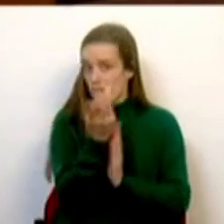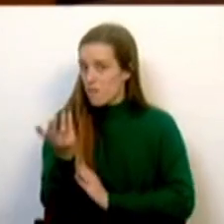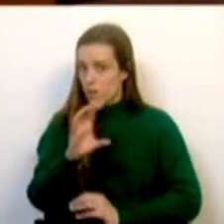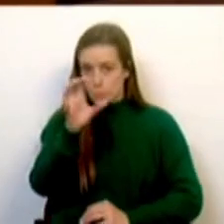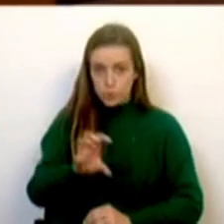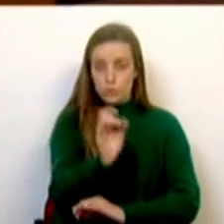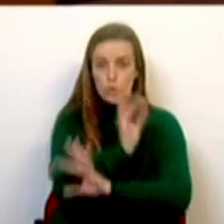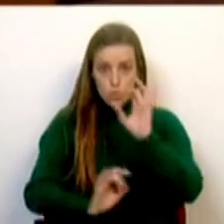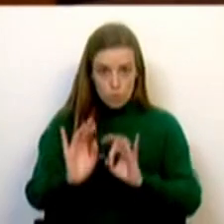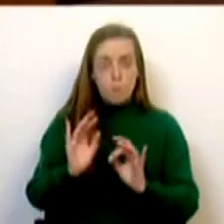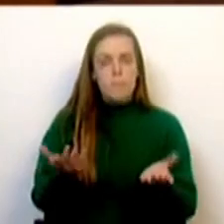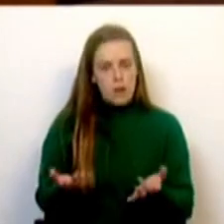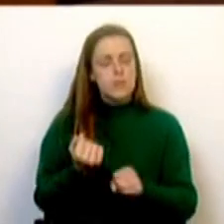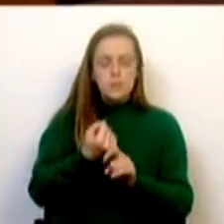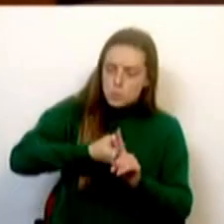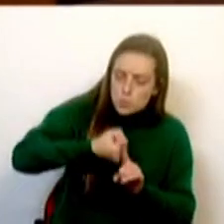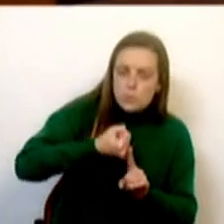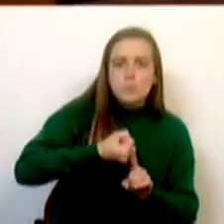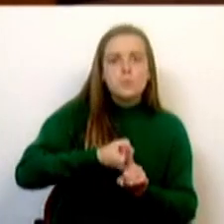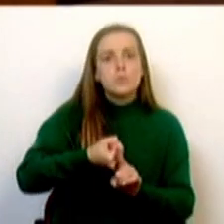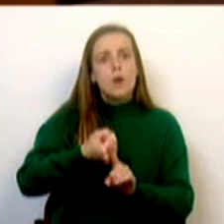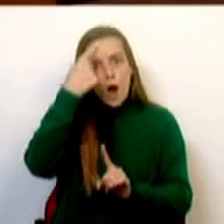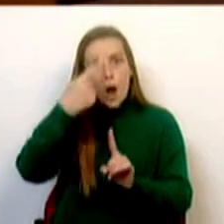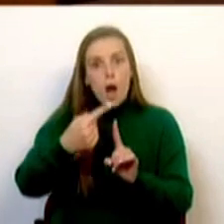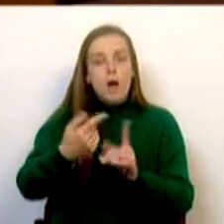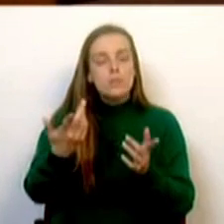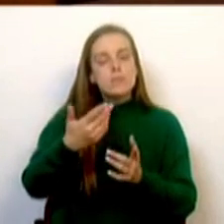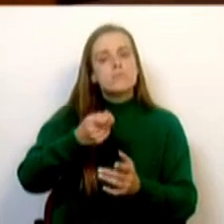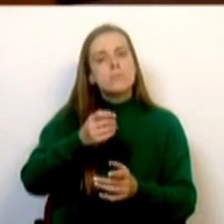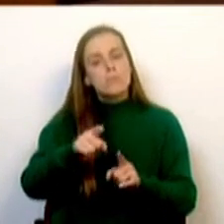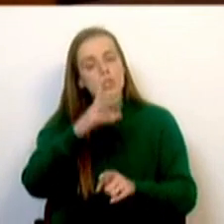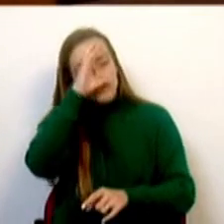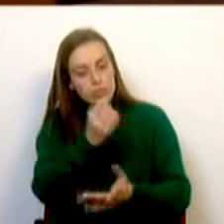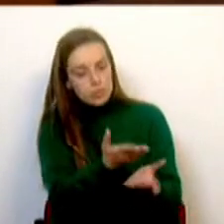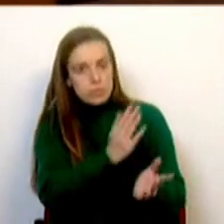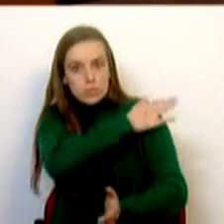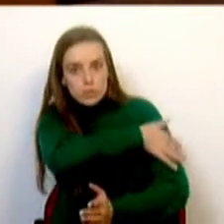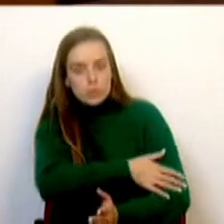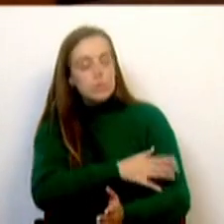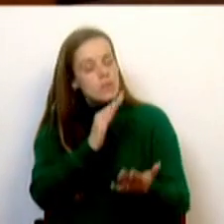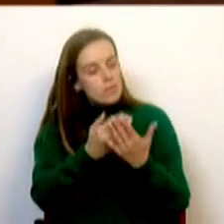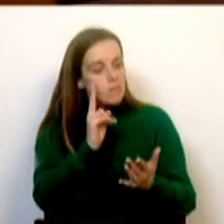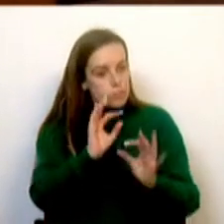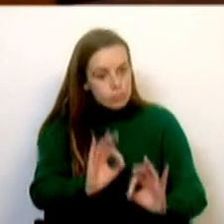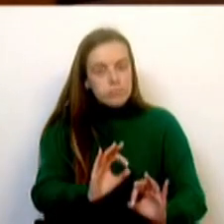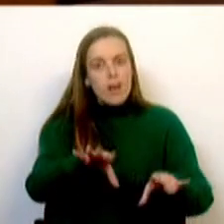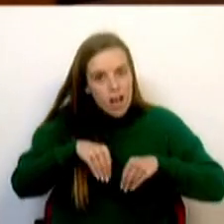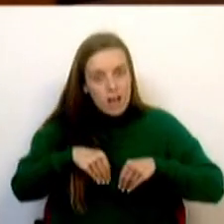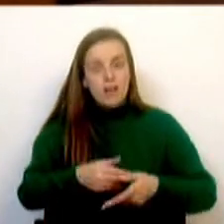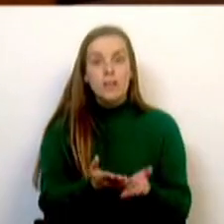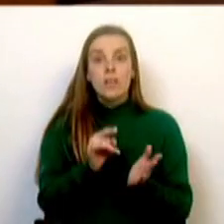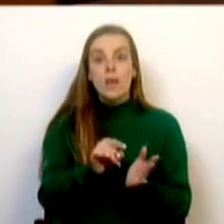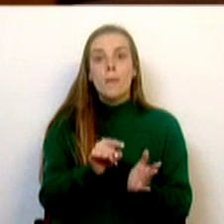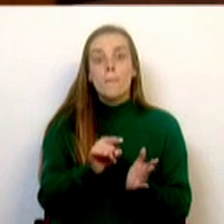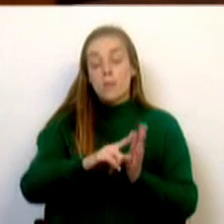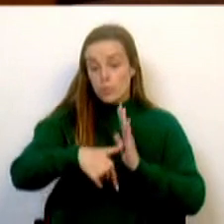europeus estão a trabalhar num roteiro para o reconhecimento conjunto do Estado da Palestina. Por isso, o projeto de resolução